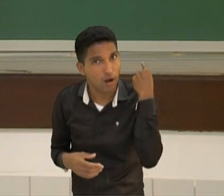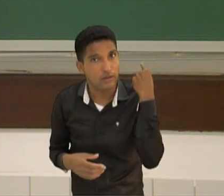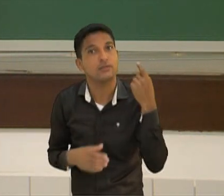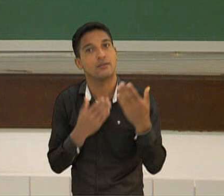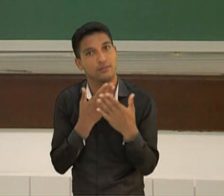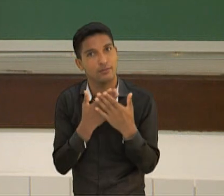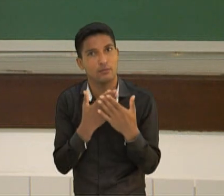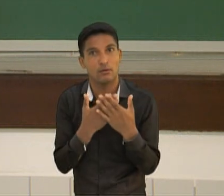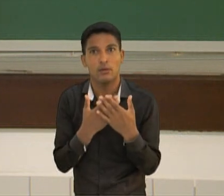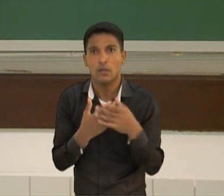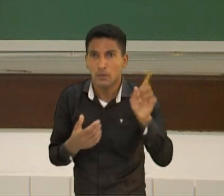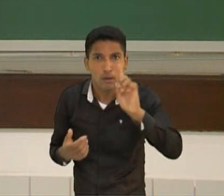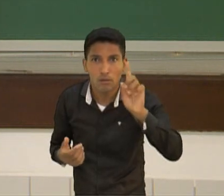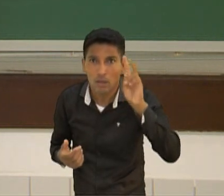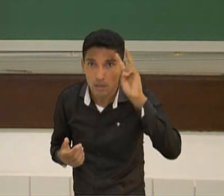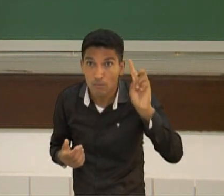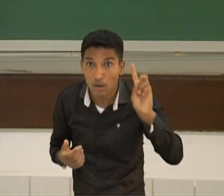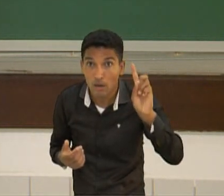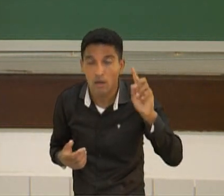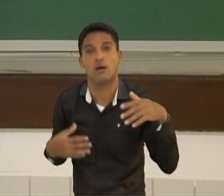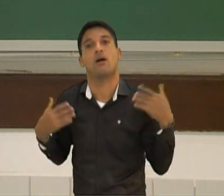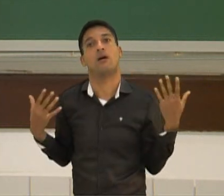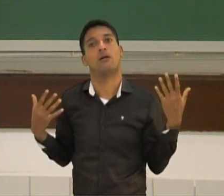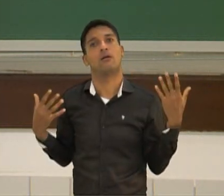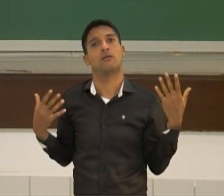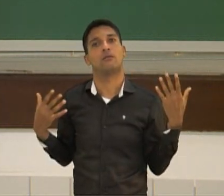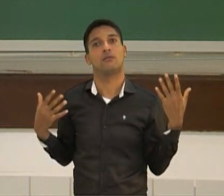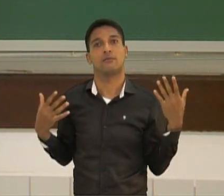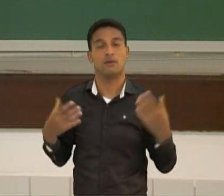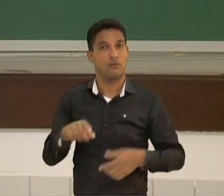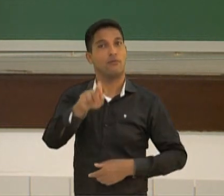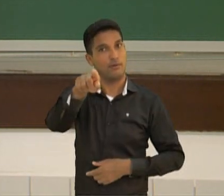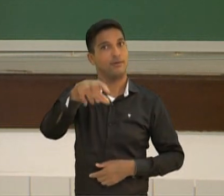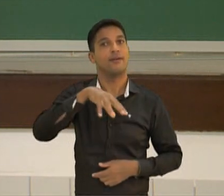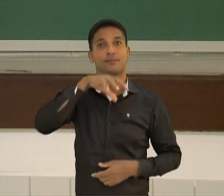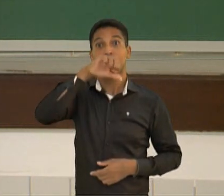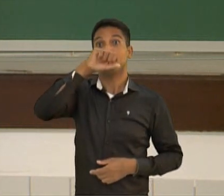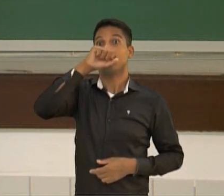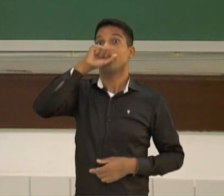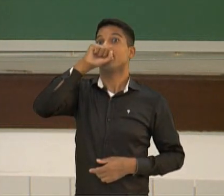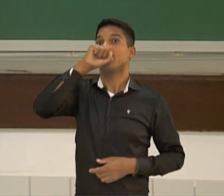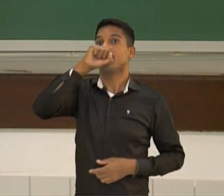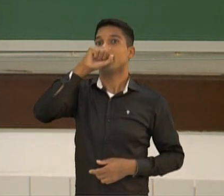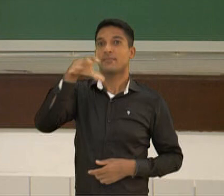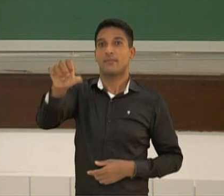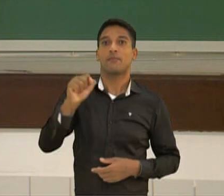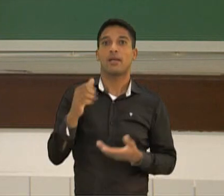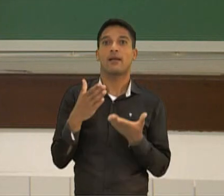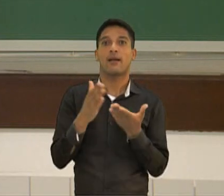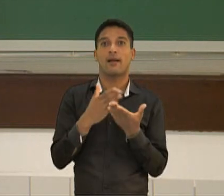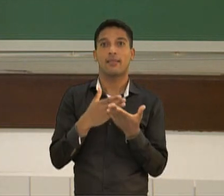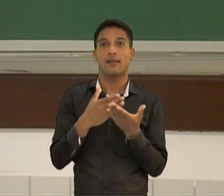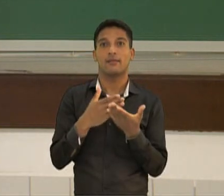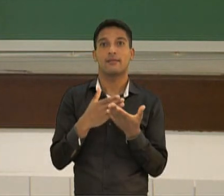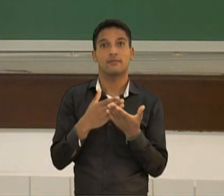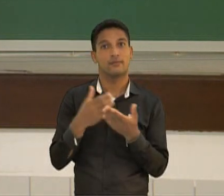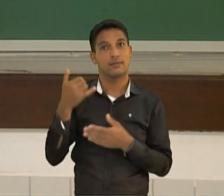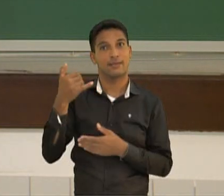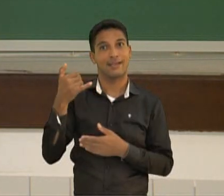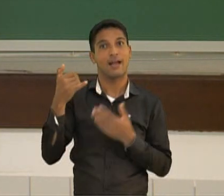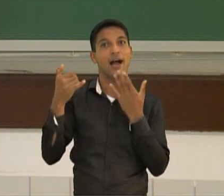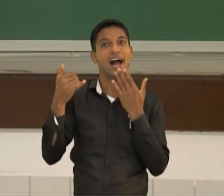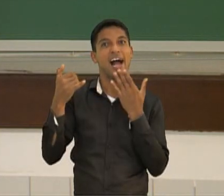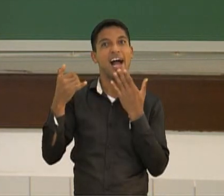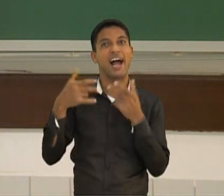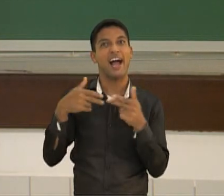estamos aqui hoje, meus queridos. Respira lá, caderno de arte na mão, caneta, aquelas canetinhas coloridas maravilhosas que a